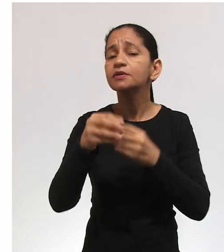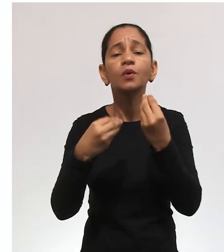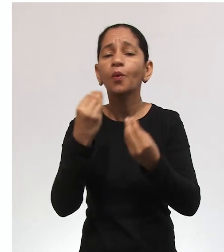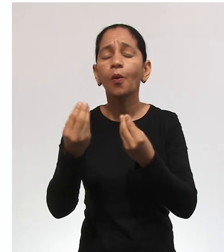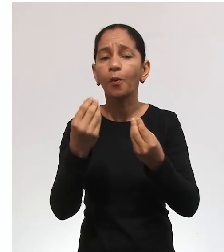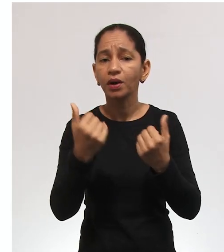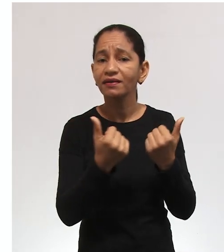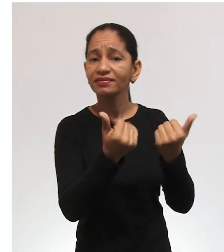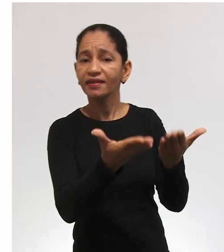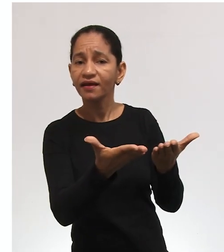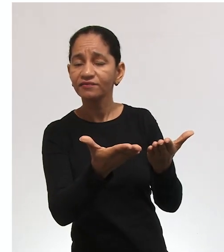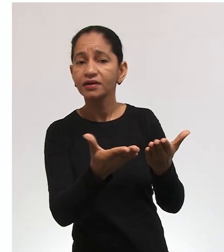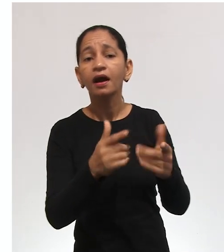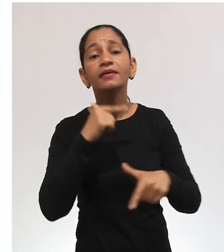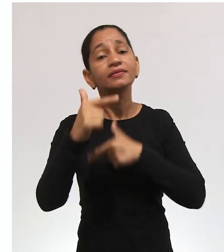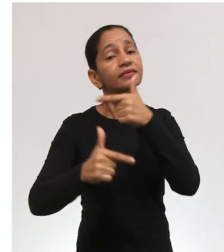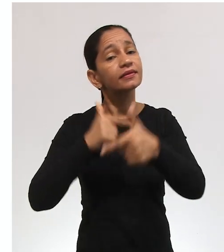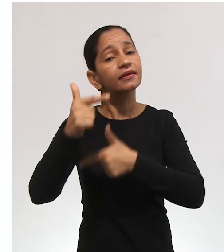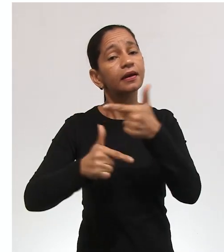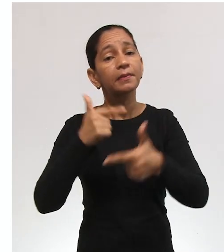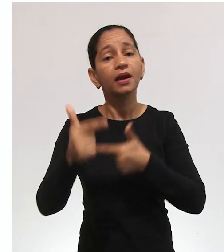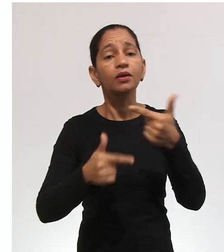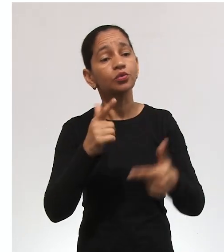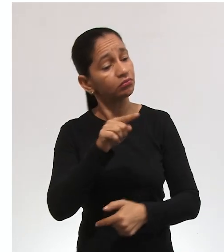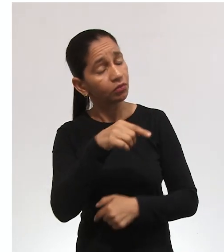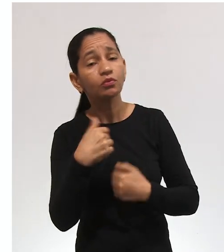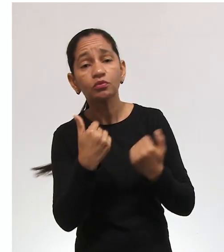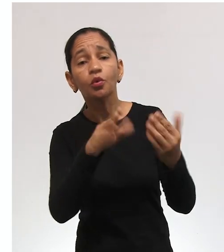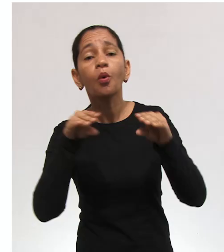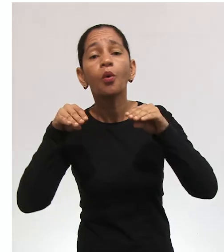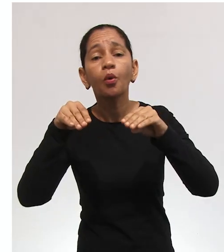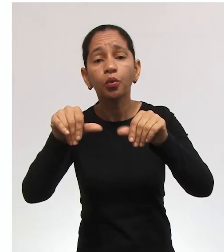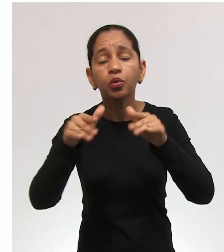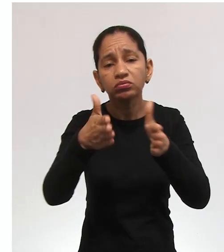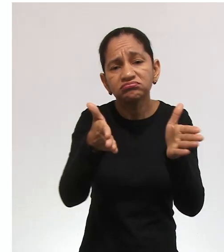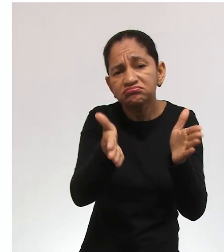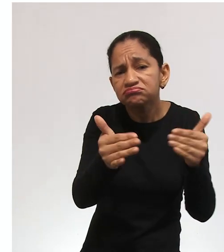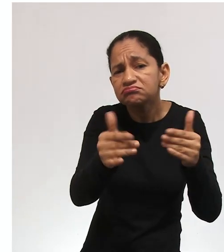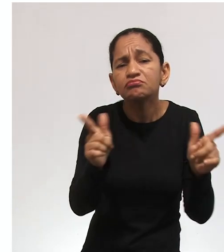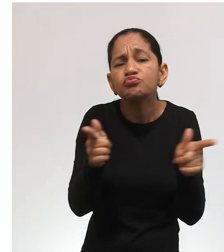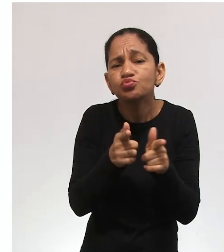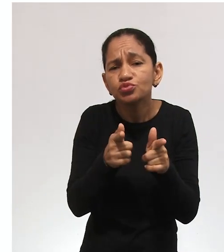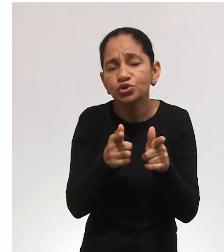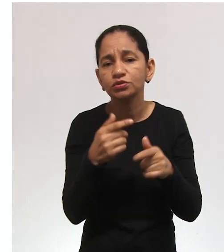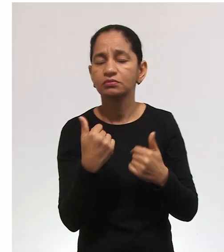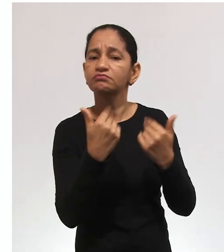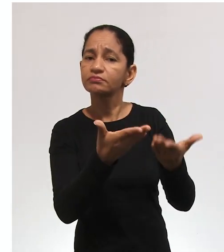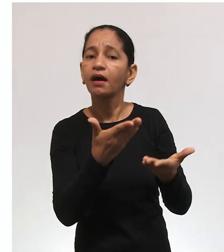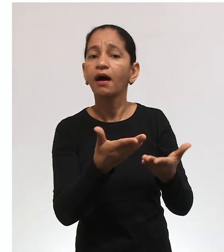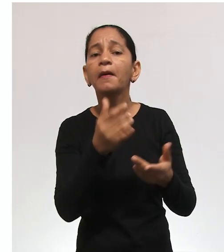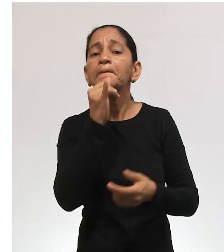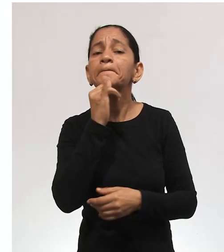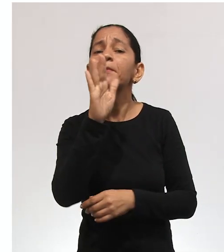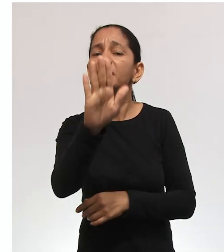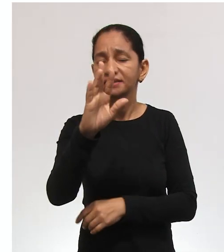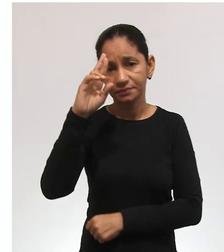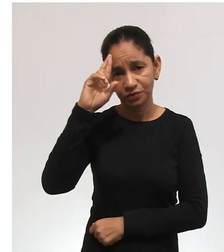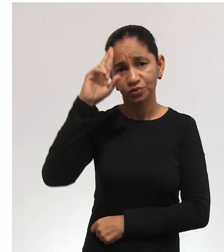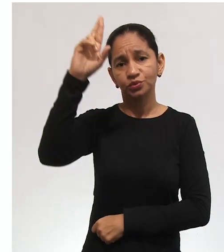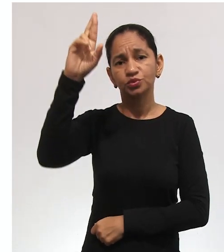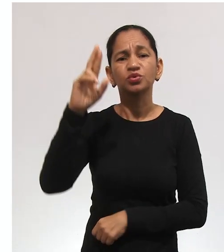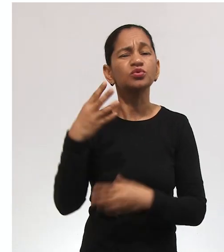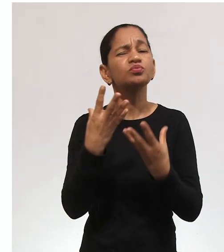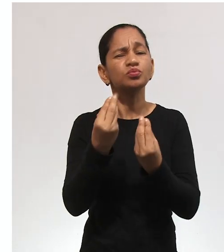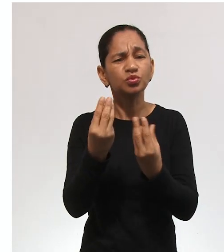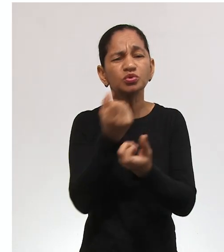o trabalhador e esse trabalhador tinha que devolver a ele uma parcela da produção. É como se eu fosse dono de